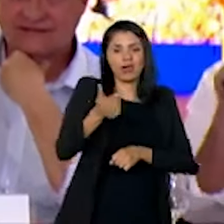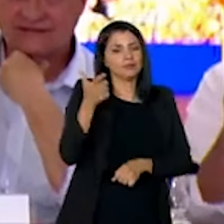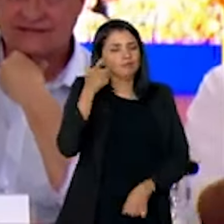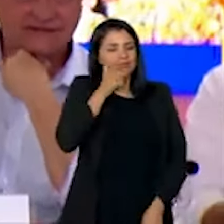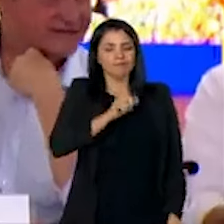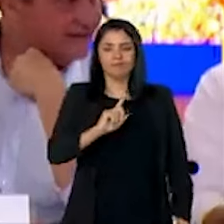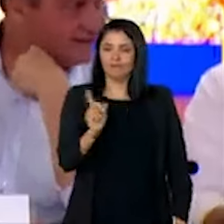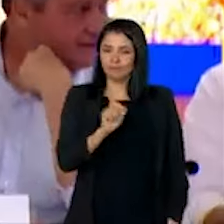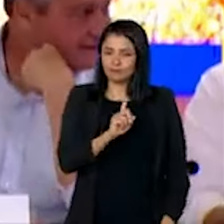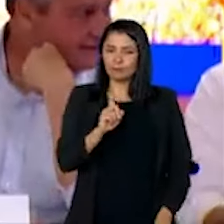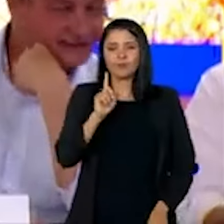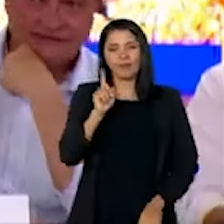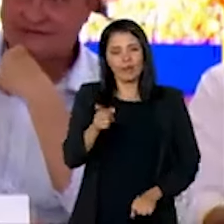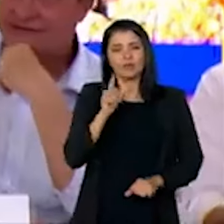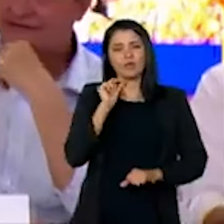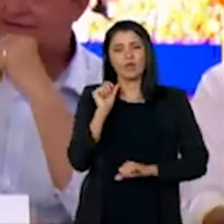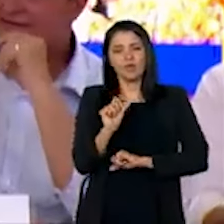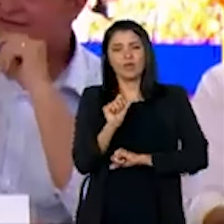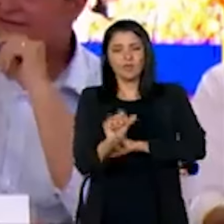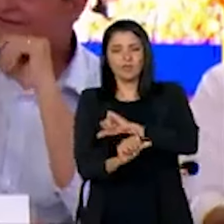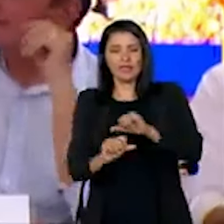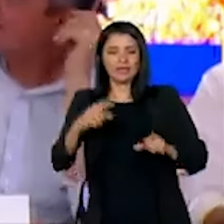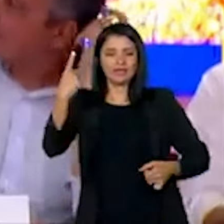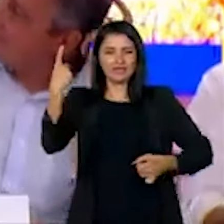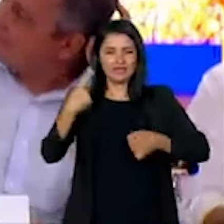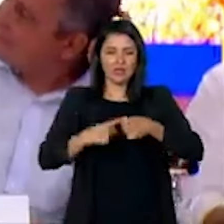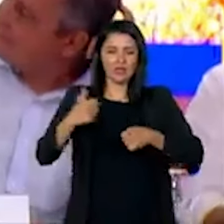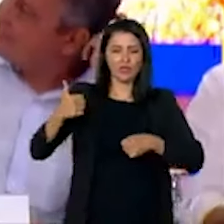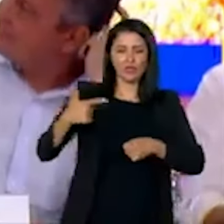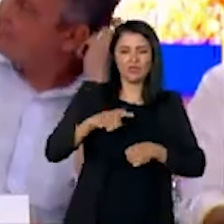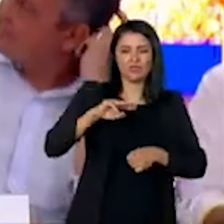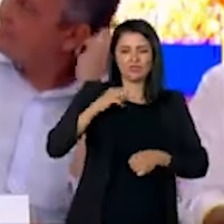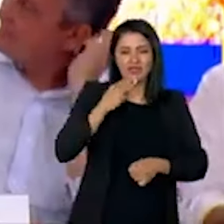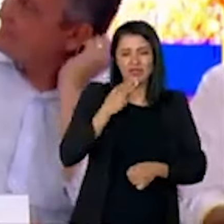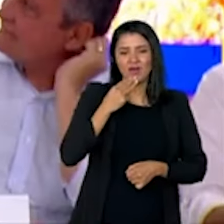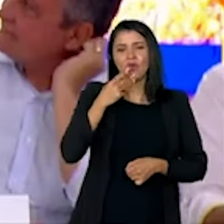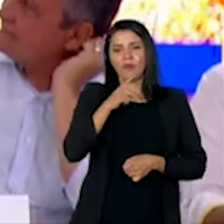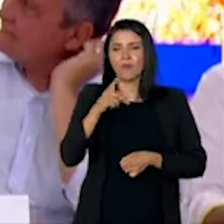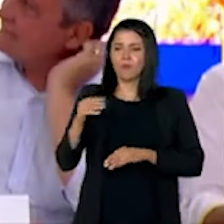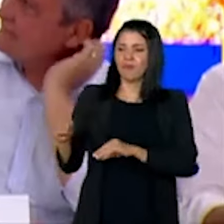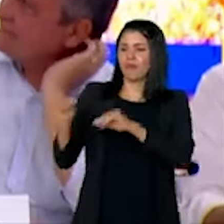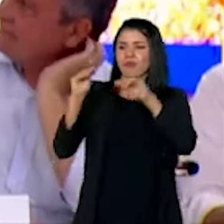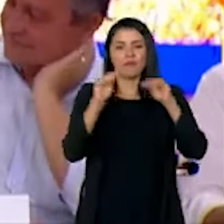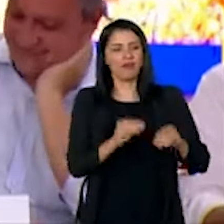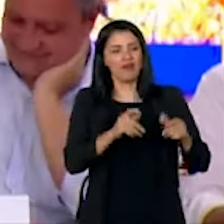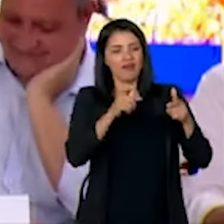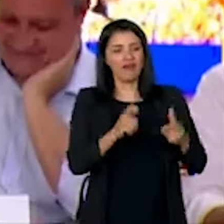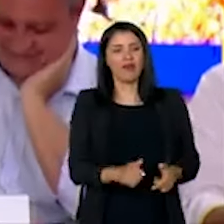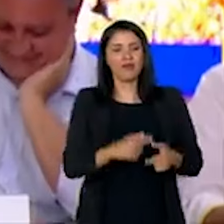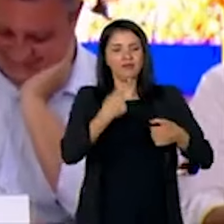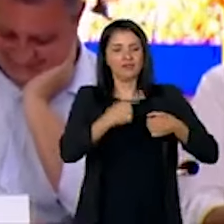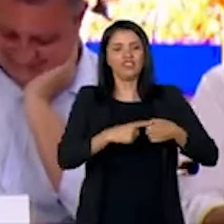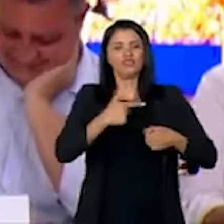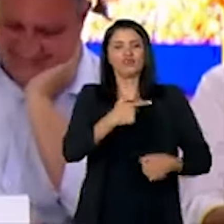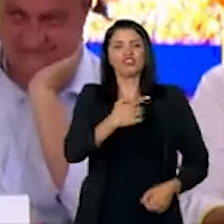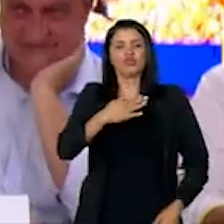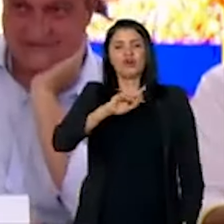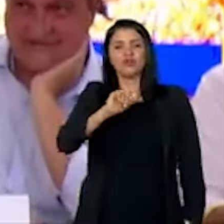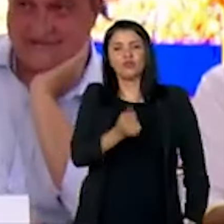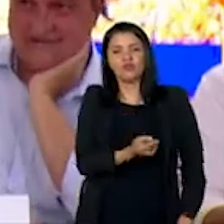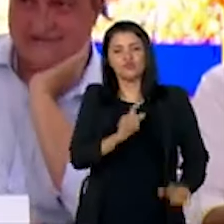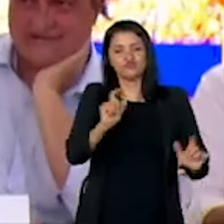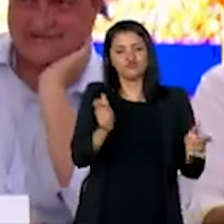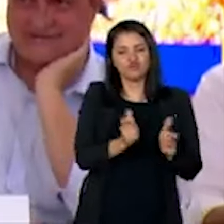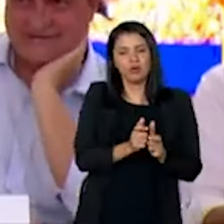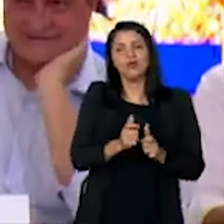lá. Mas ele trocou uma cidade de 12 milhões de habitantes para morar numa cidade de 24 mil habitantes. Então, por